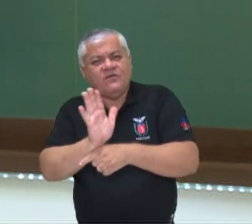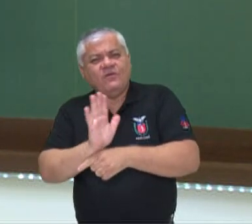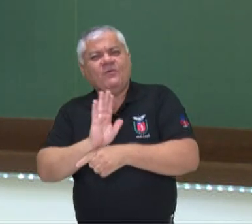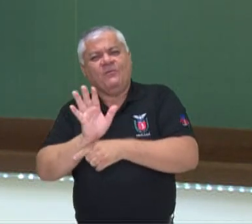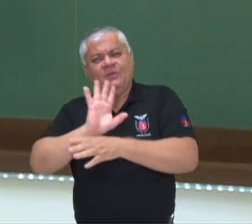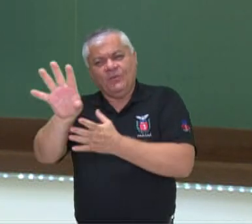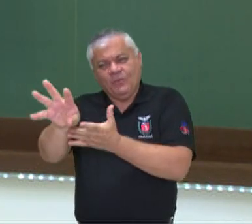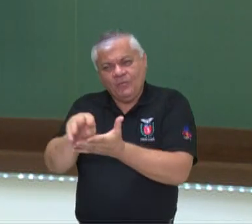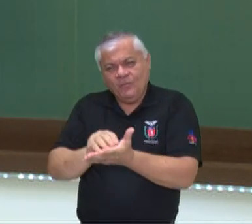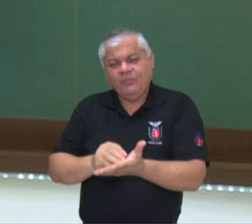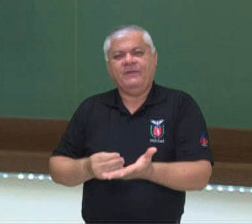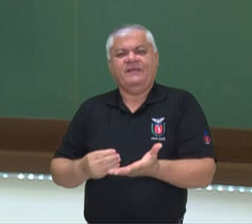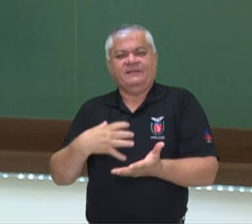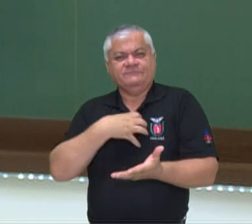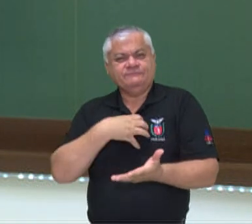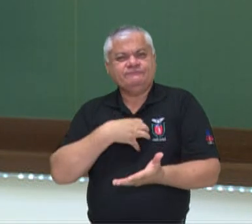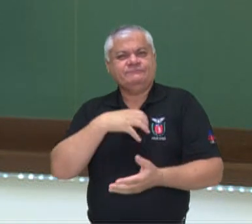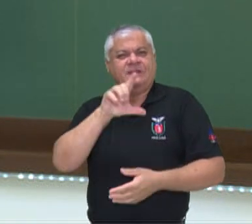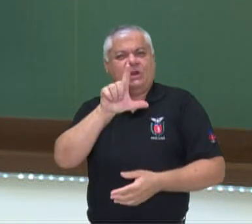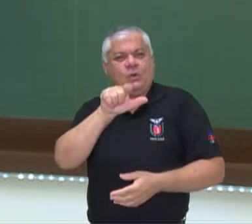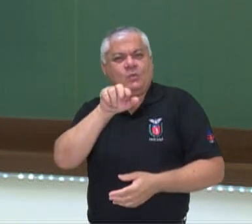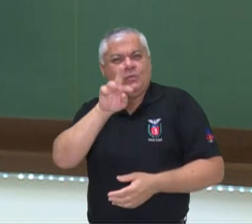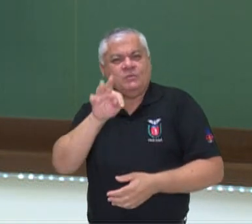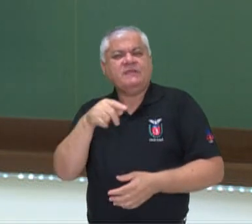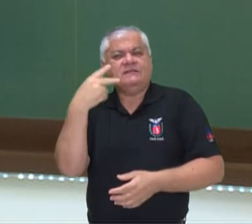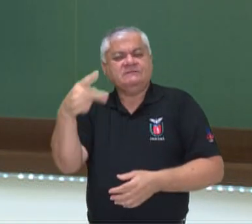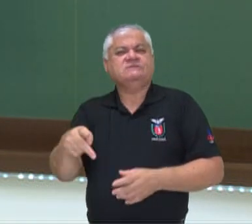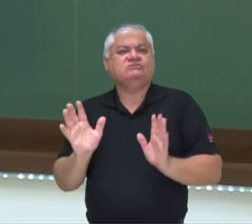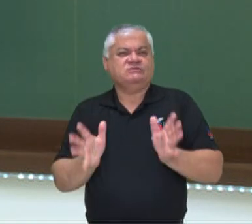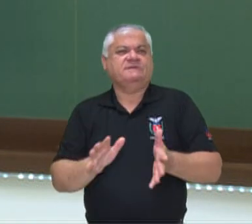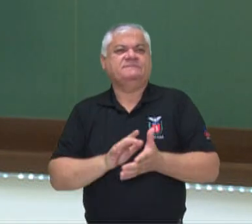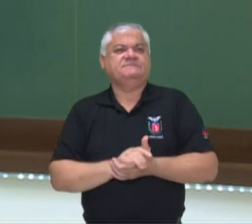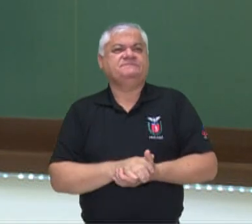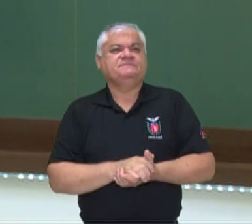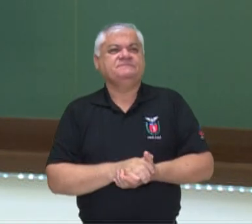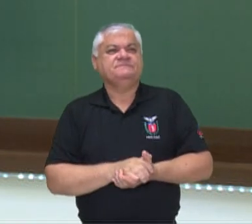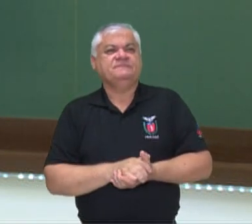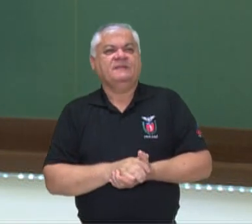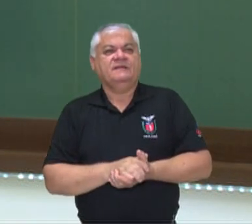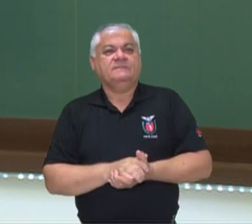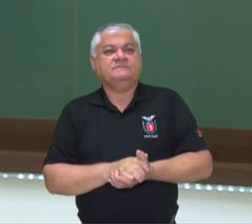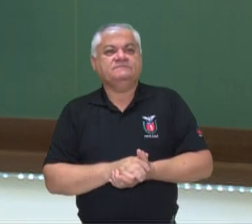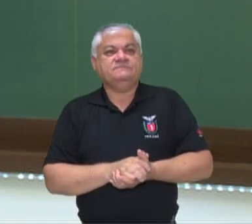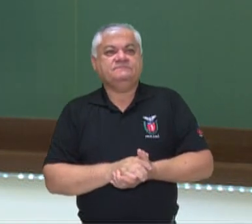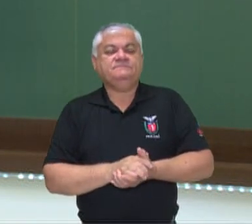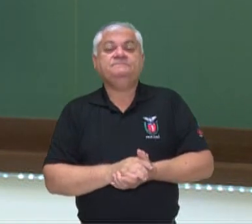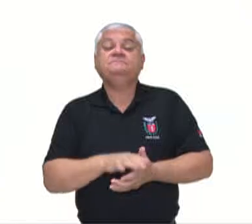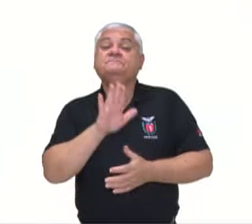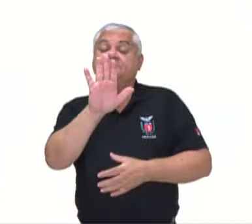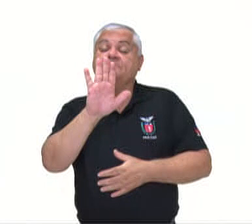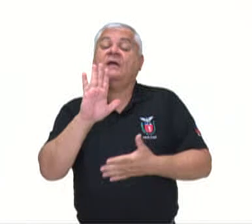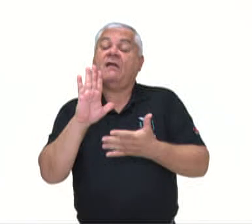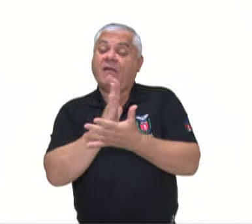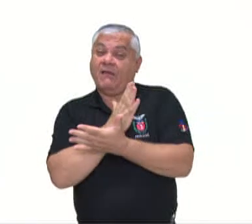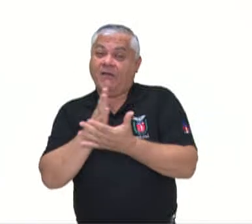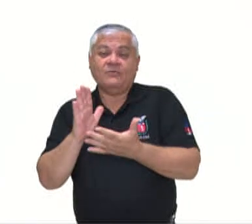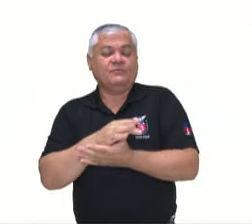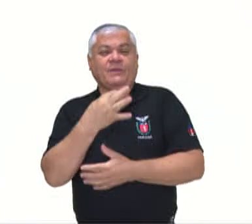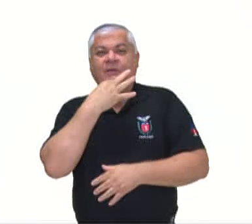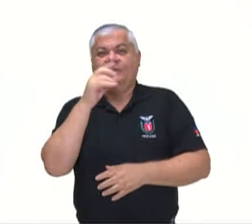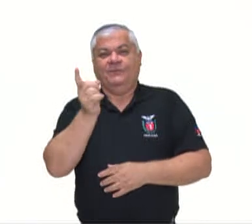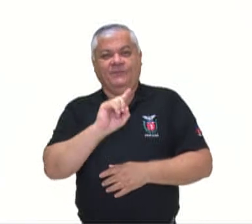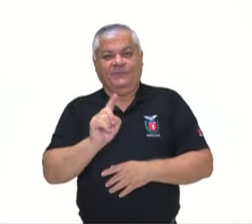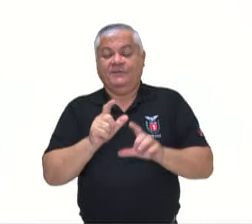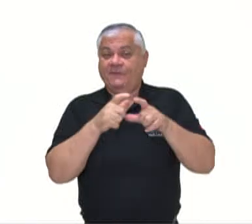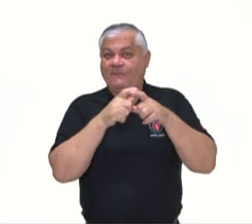filmes e documentários sobre essa luta do Uca-Uca. Mas mesmo assim, desconhecida do grande público, uma das